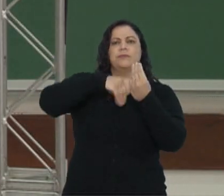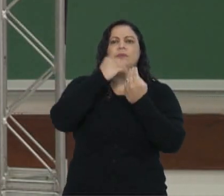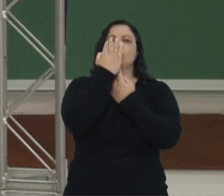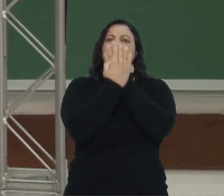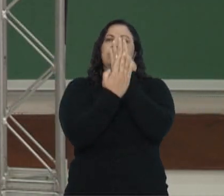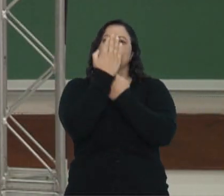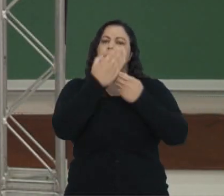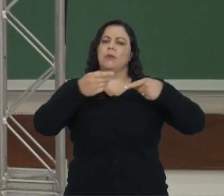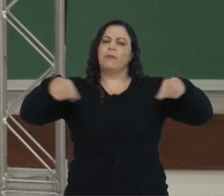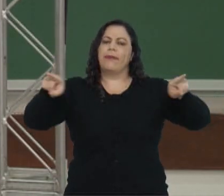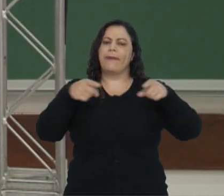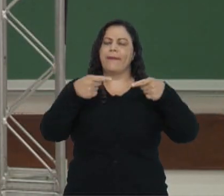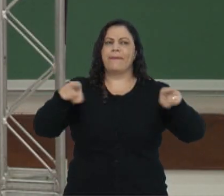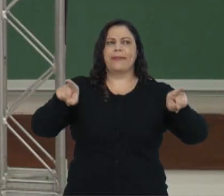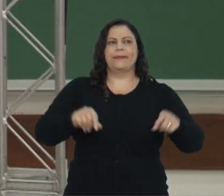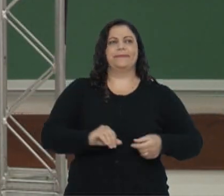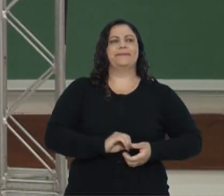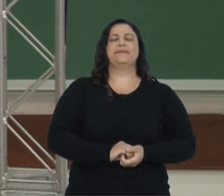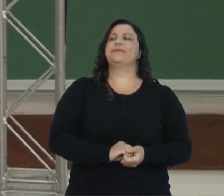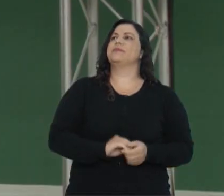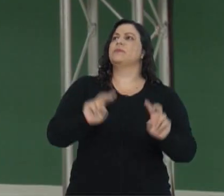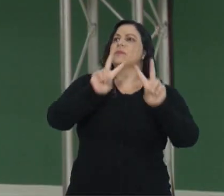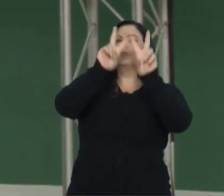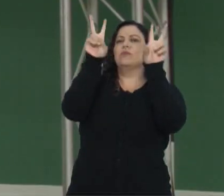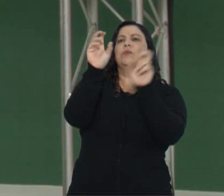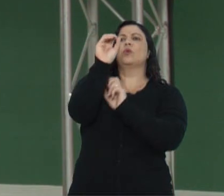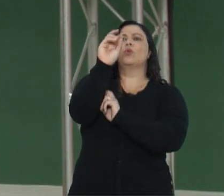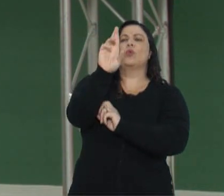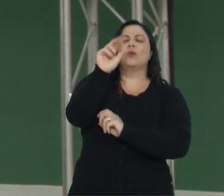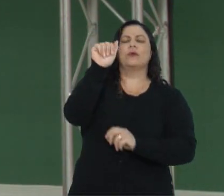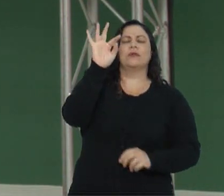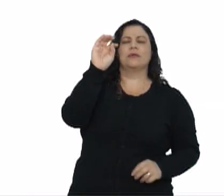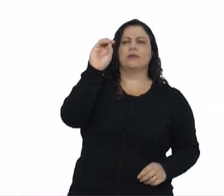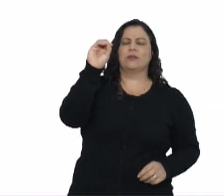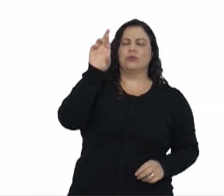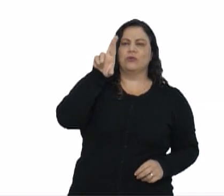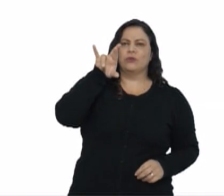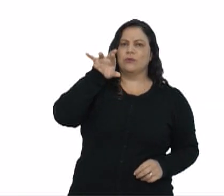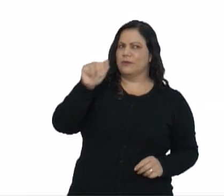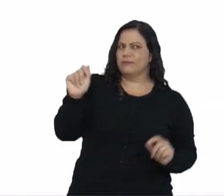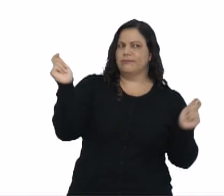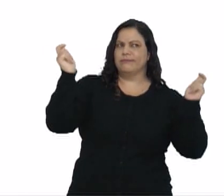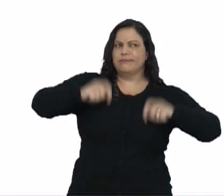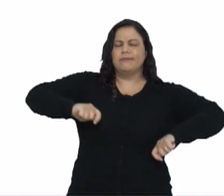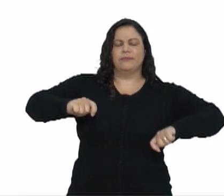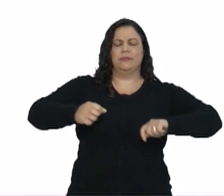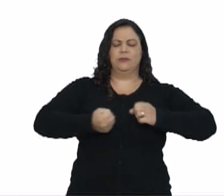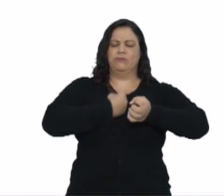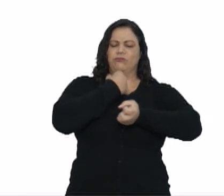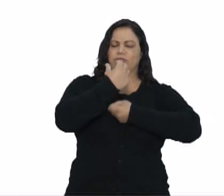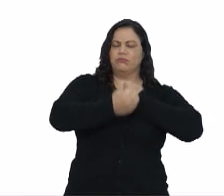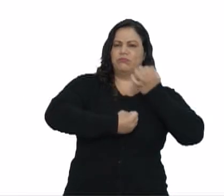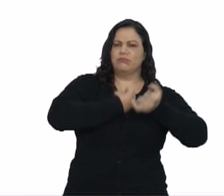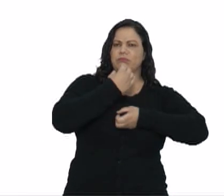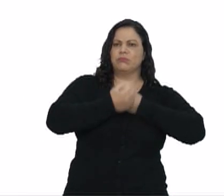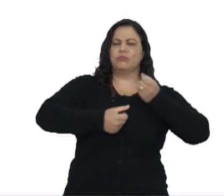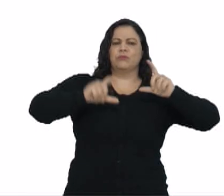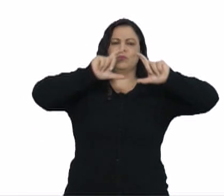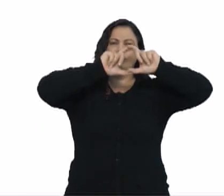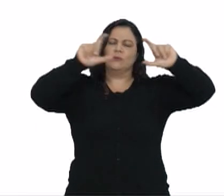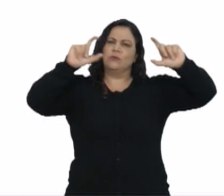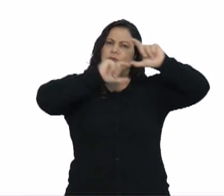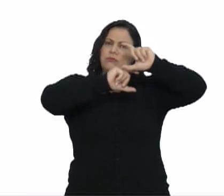né? Oratório, pessoal, e o Monte Verde foi o primeiro que fez isso. Compondo-se de recitativos, áreas e